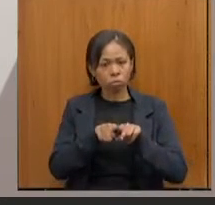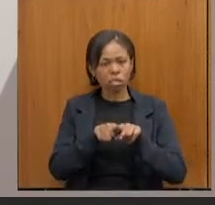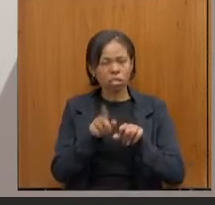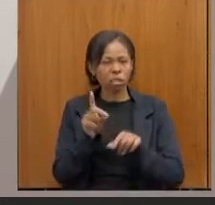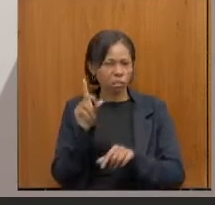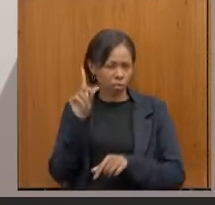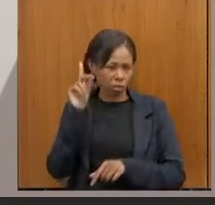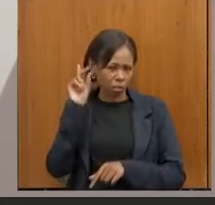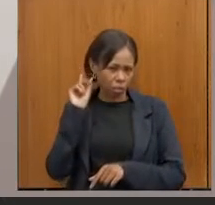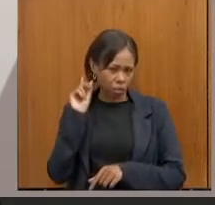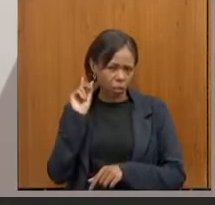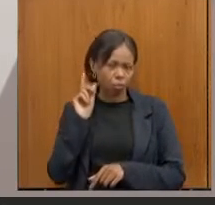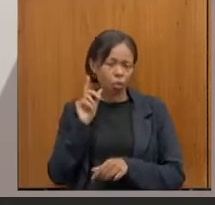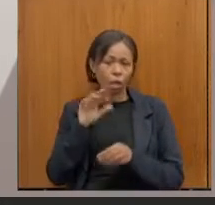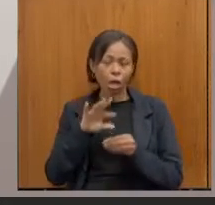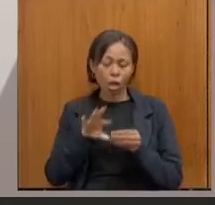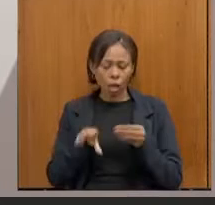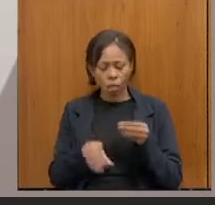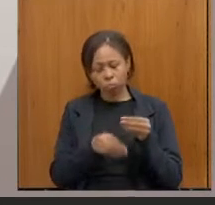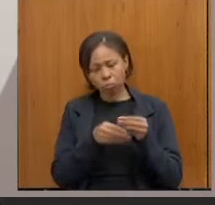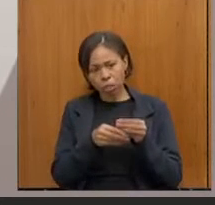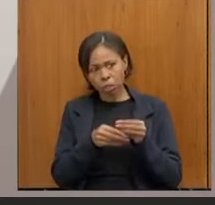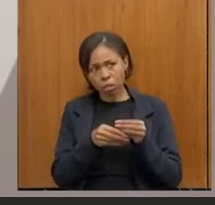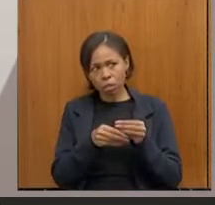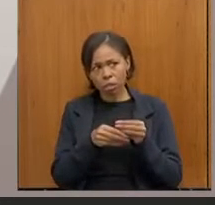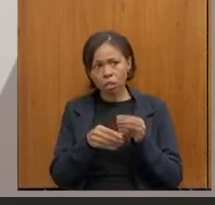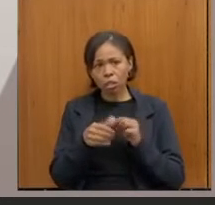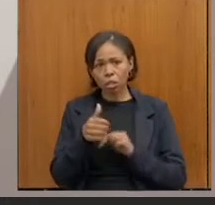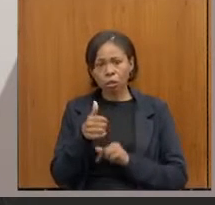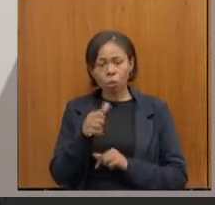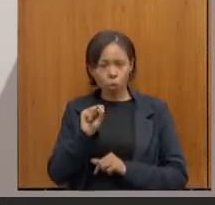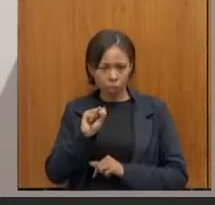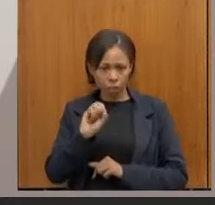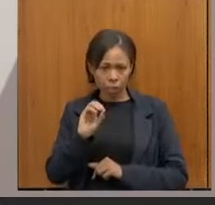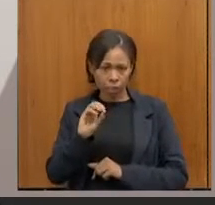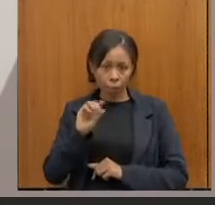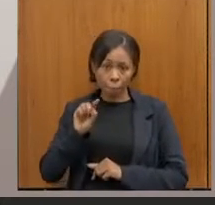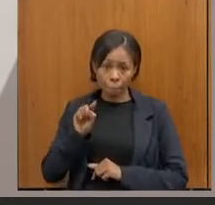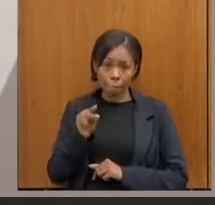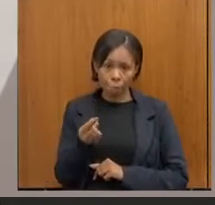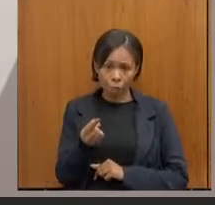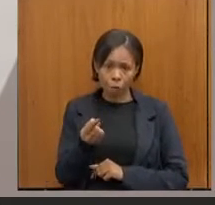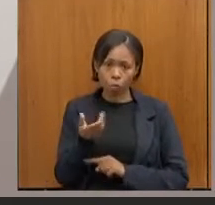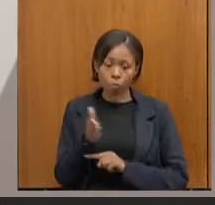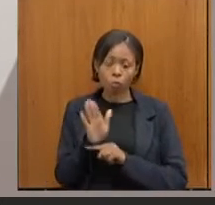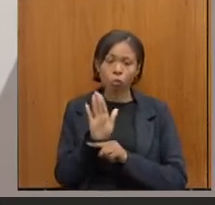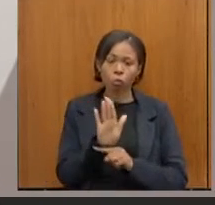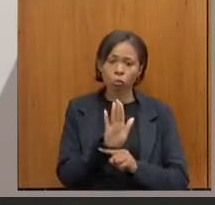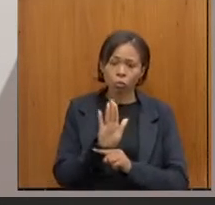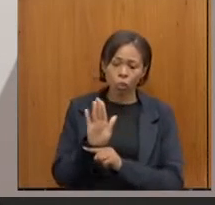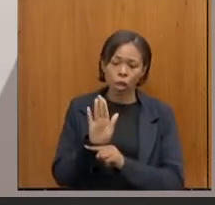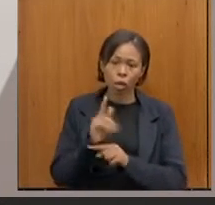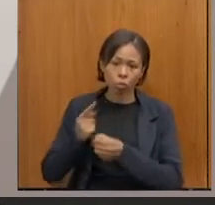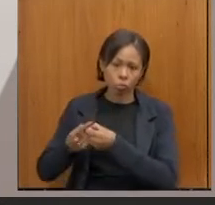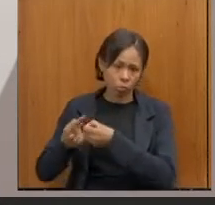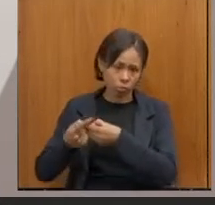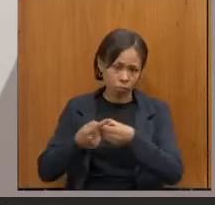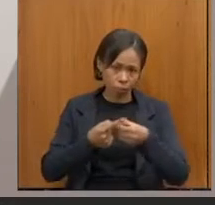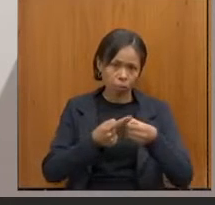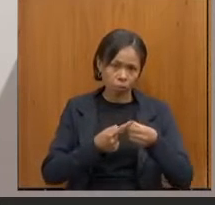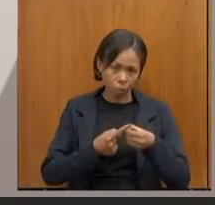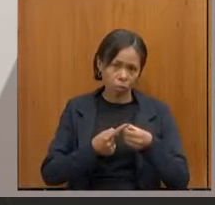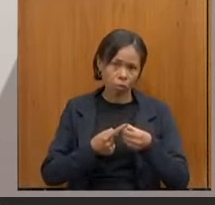tempo que mandou nessa emenda Cerca de 80 mil reais aí para capacitar para ajudar a capacitar os municípios e impulsionar